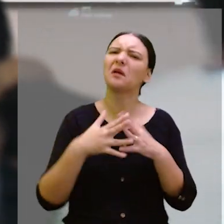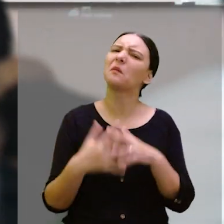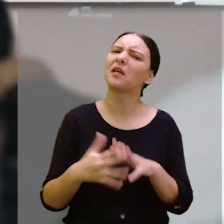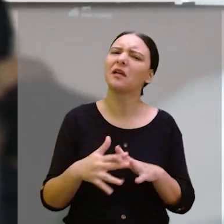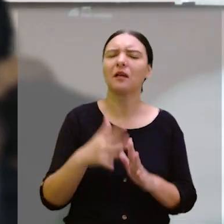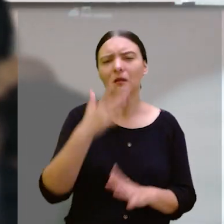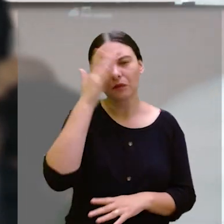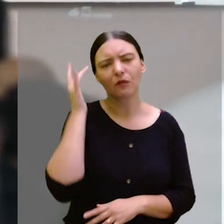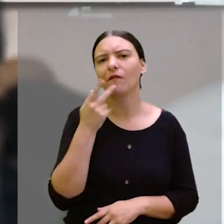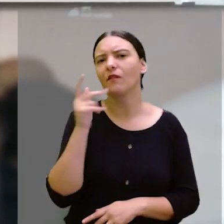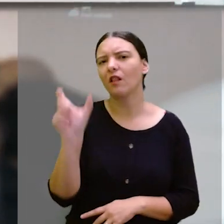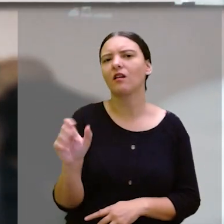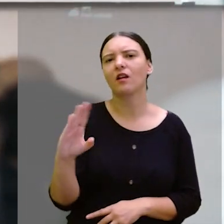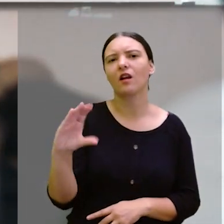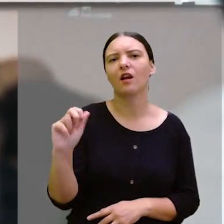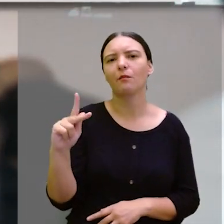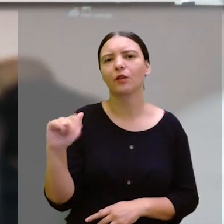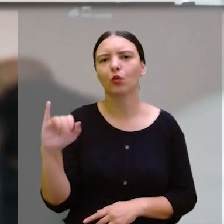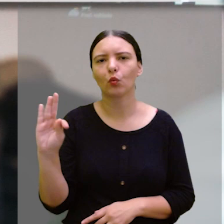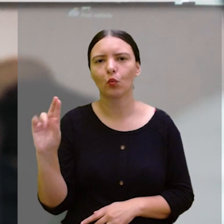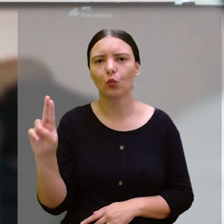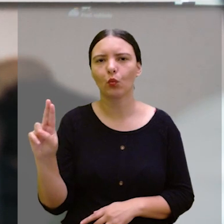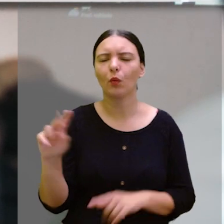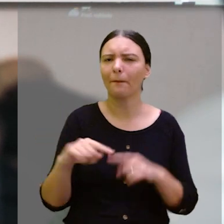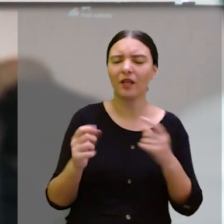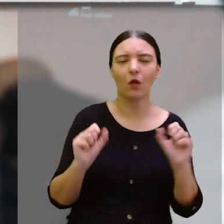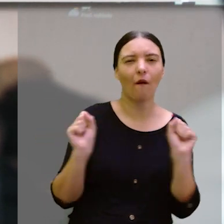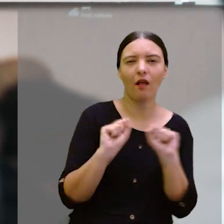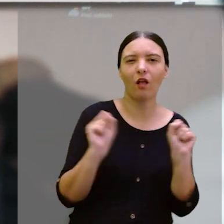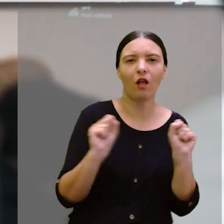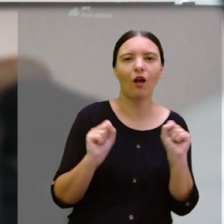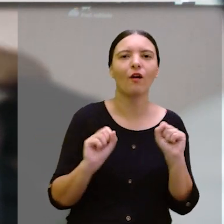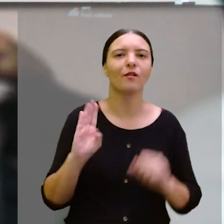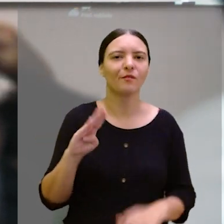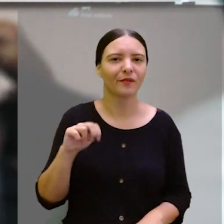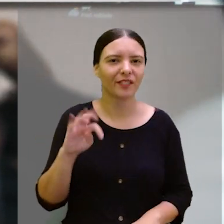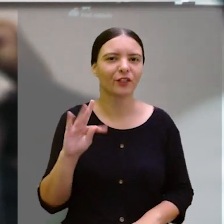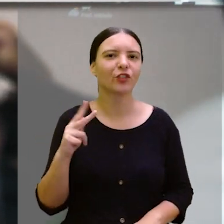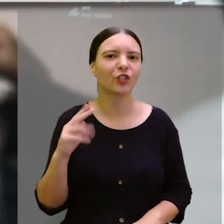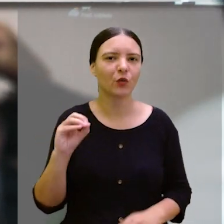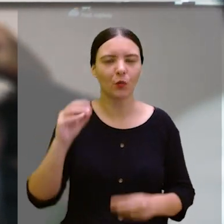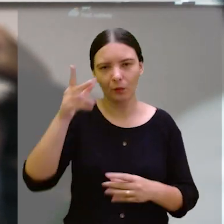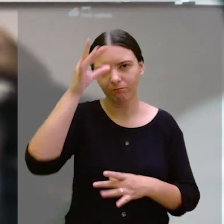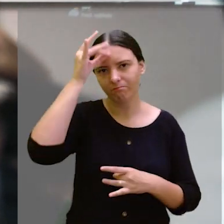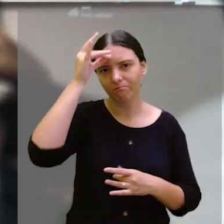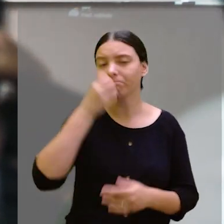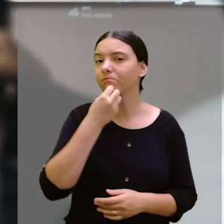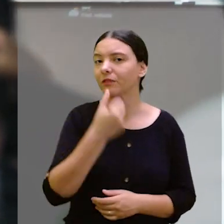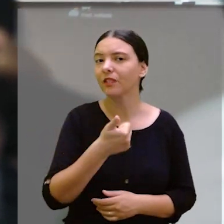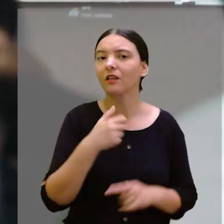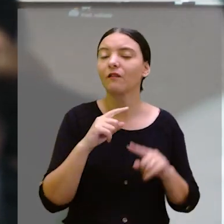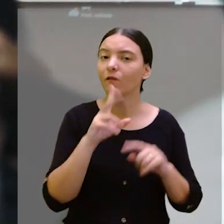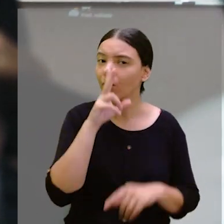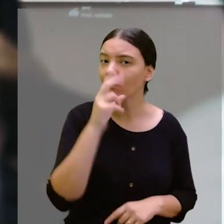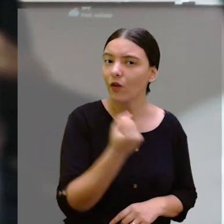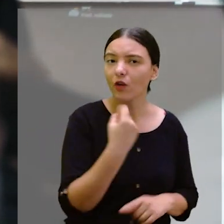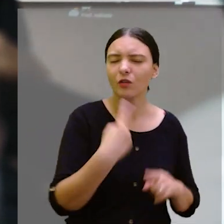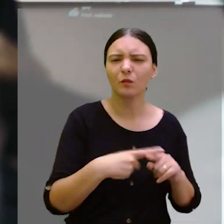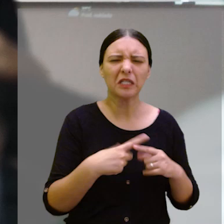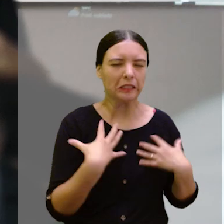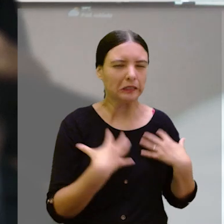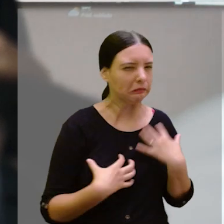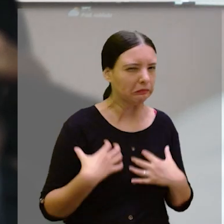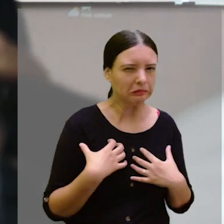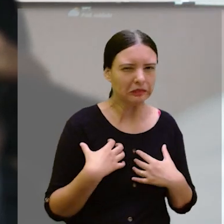fala da Capitu. Eu adoro o Bentinho. Eu acho ele um personagem forte da literatura. Porque ele está ali mergulhado em conflitos.